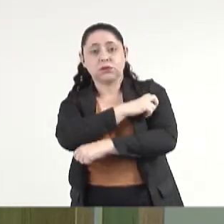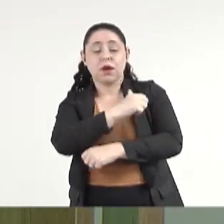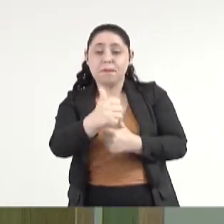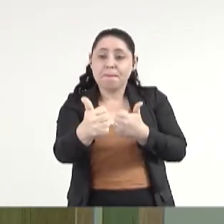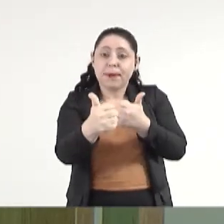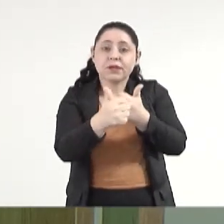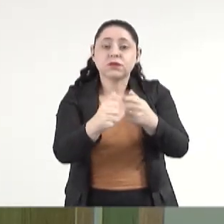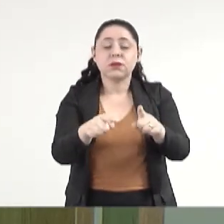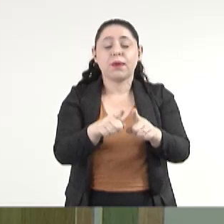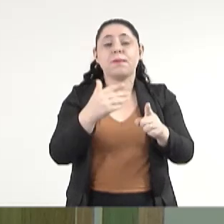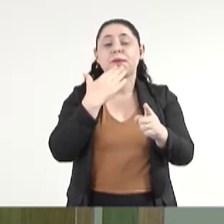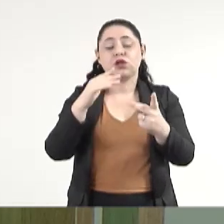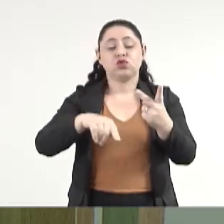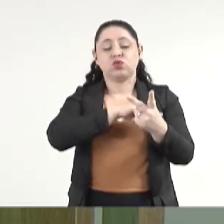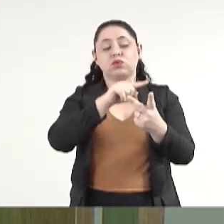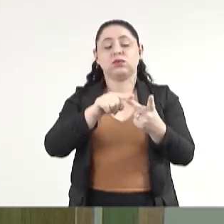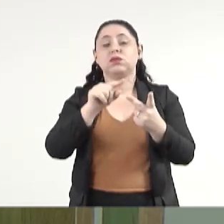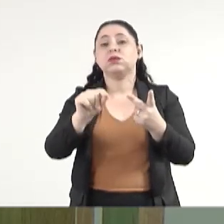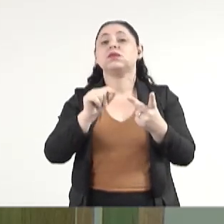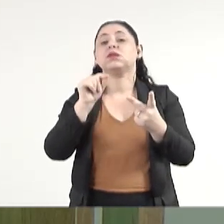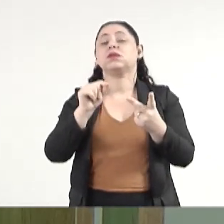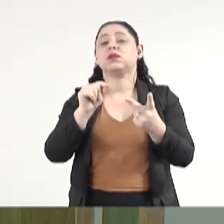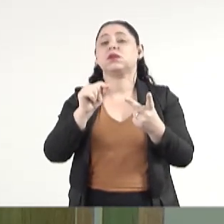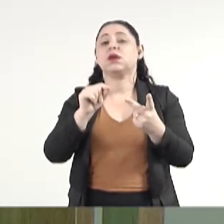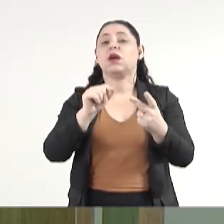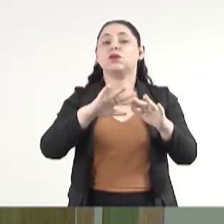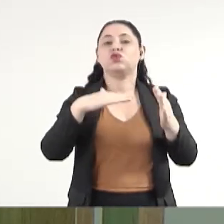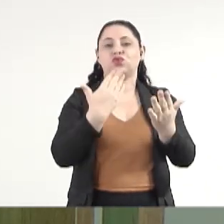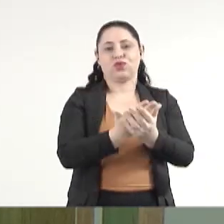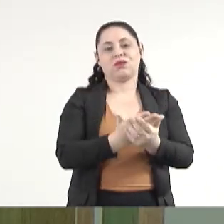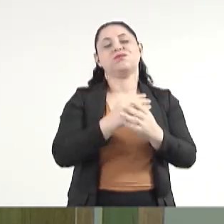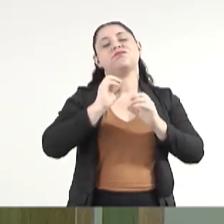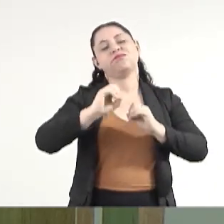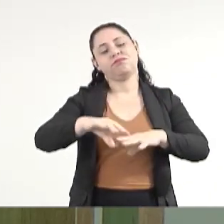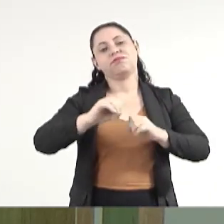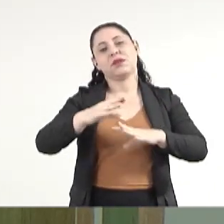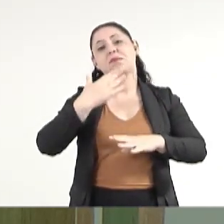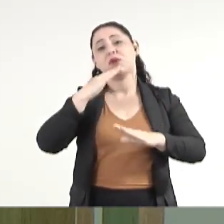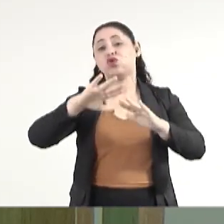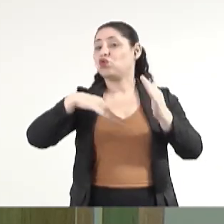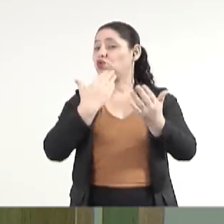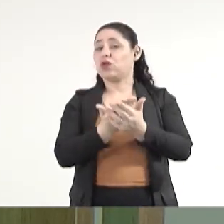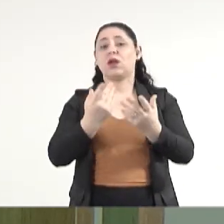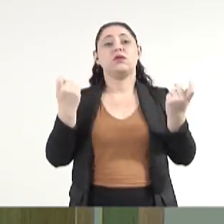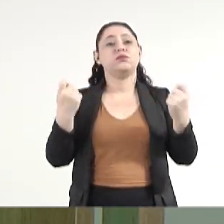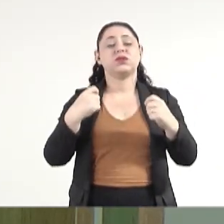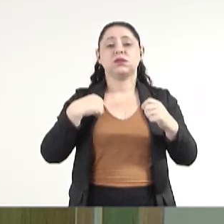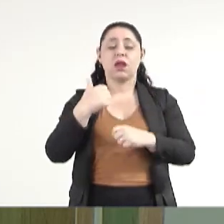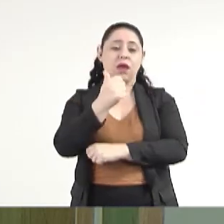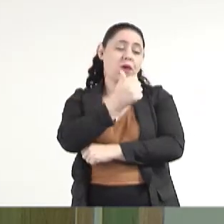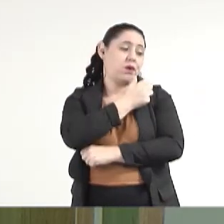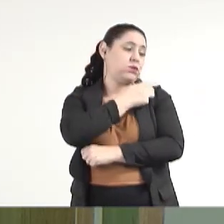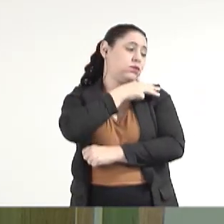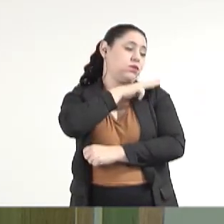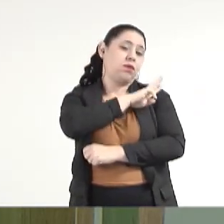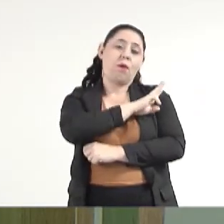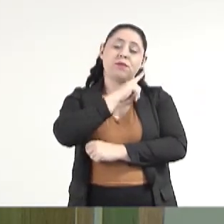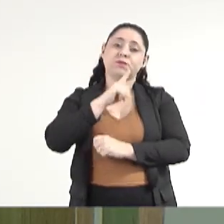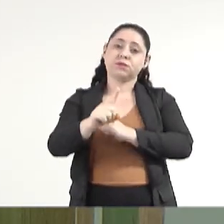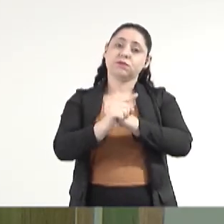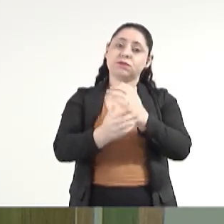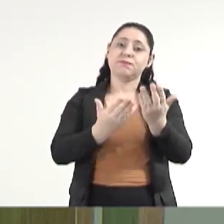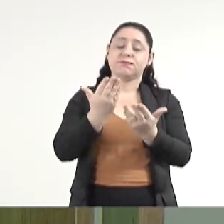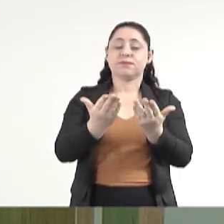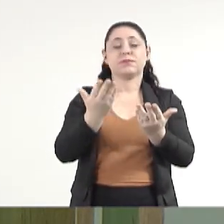por perto. Há também uma reivindicação no campo da educação. Eles reivindicam que tem uma escola de nível médio para atender